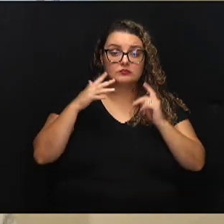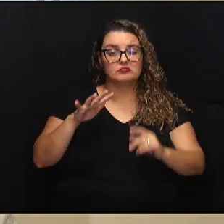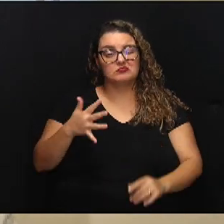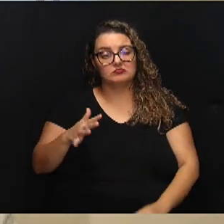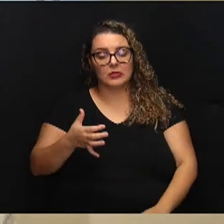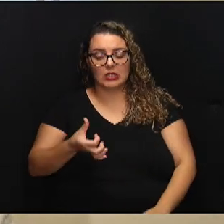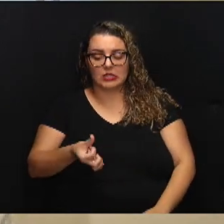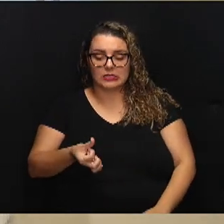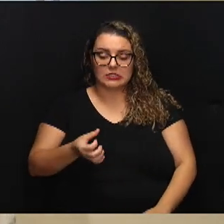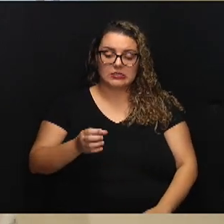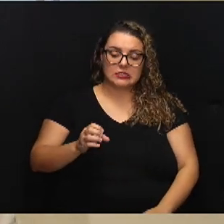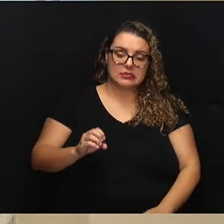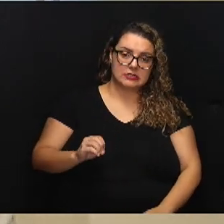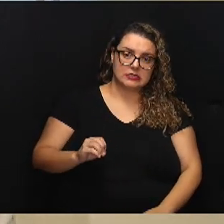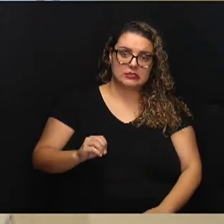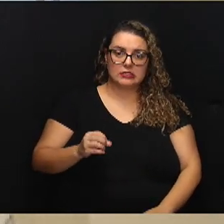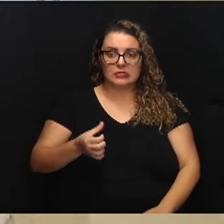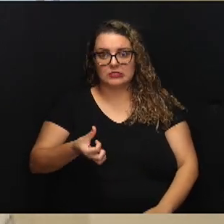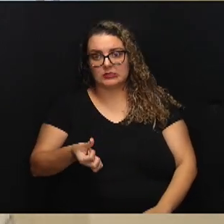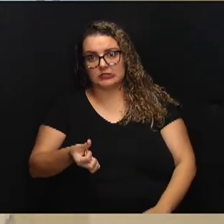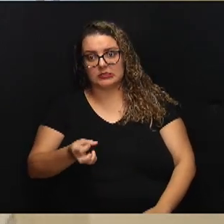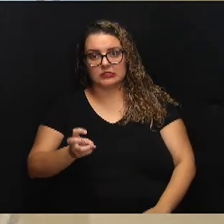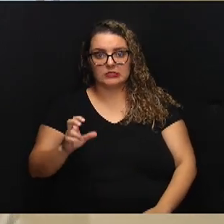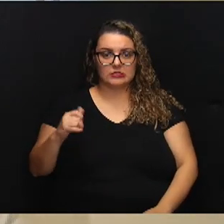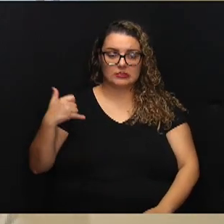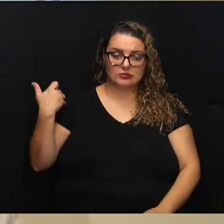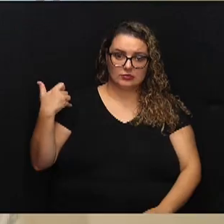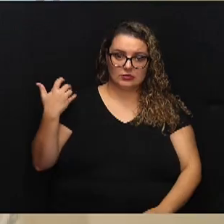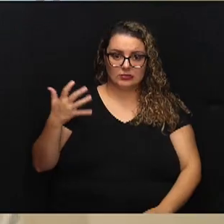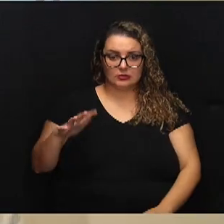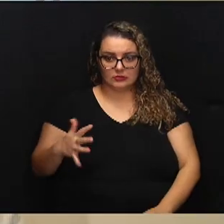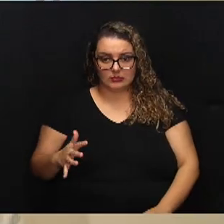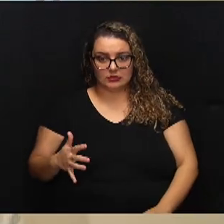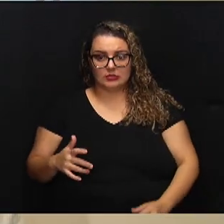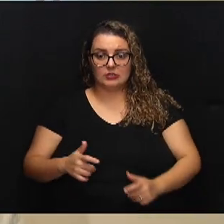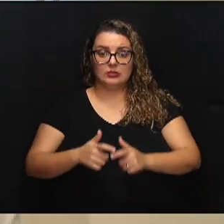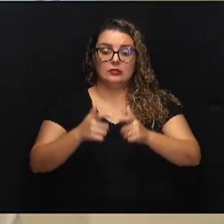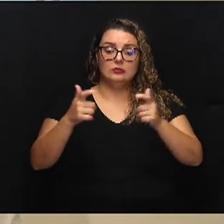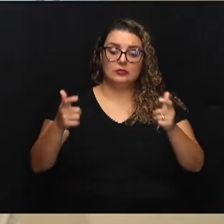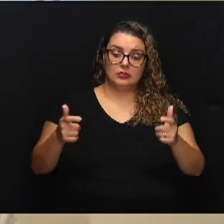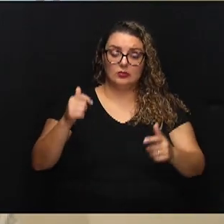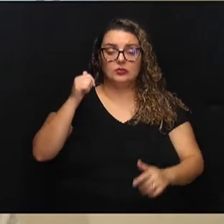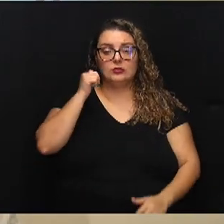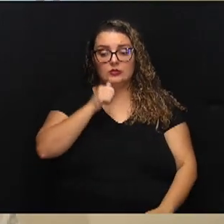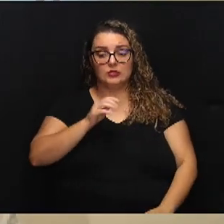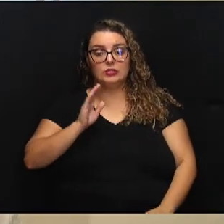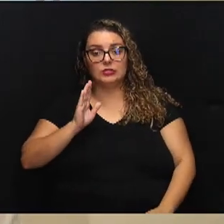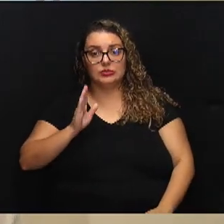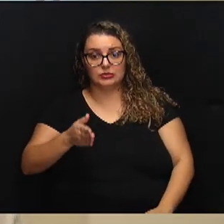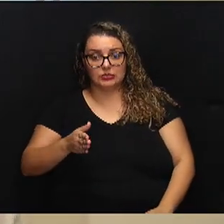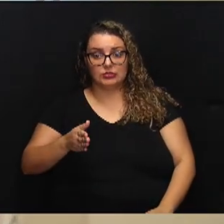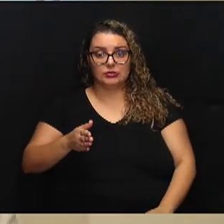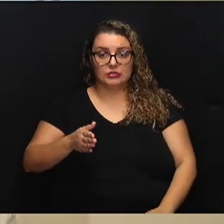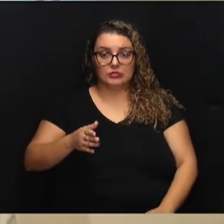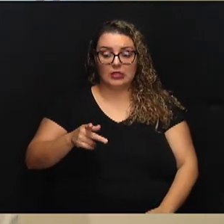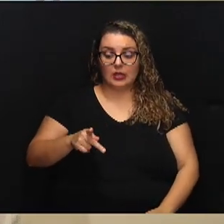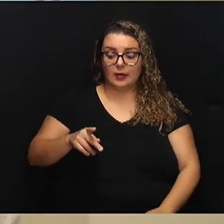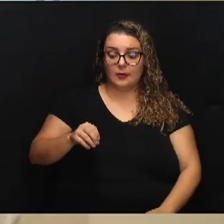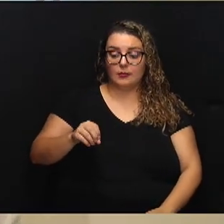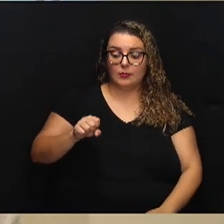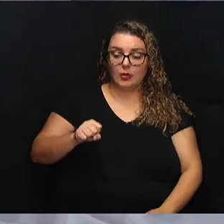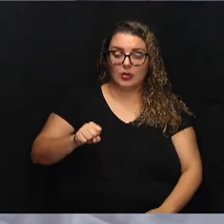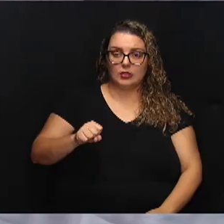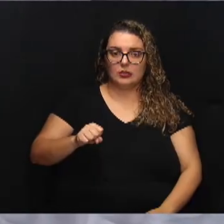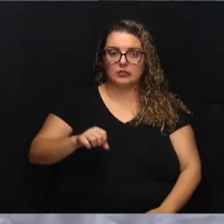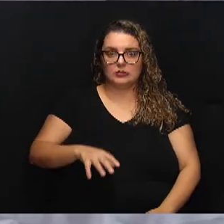dos 60, 65 anos de idade, e a grande maioria das mulheres já estão na pós-menopausa, ou seja, já